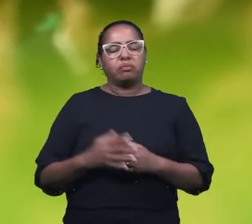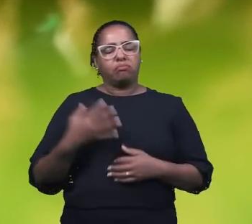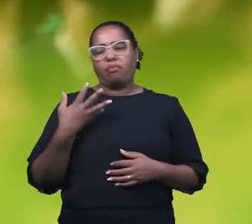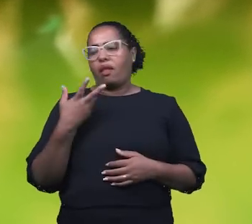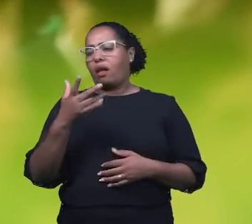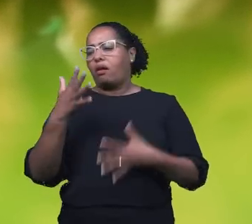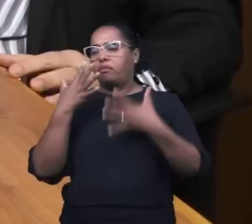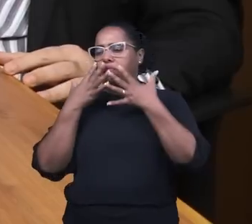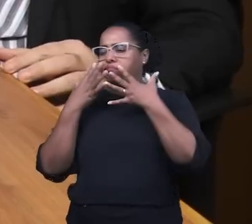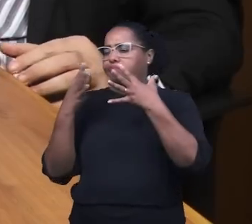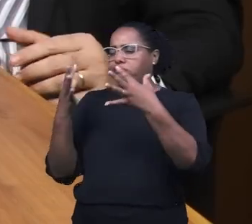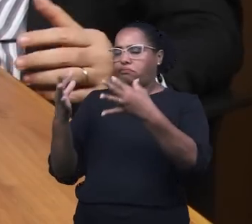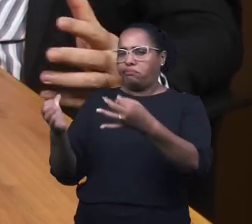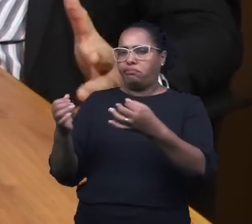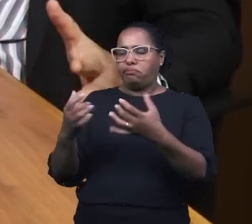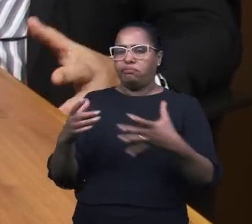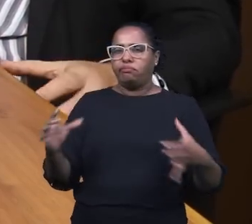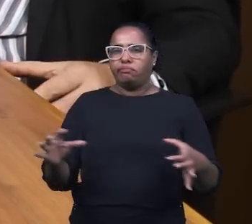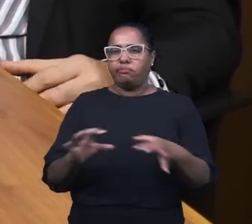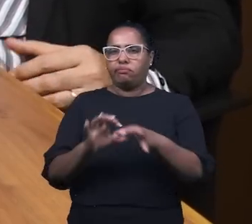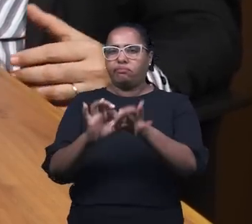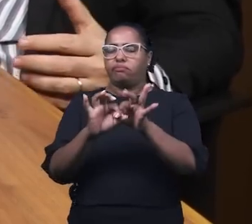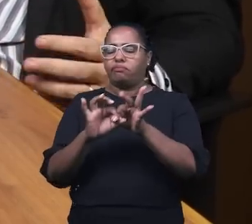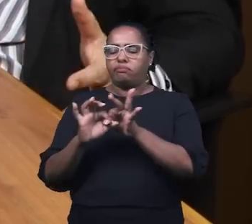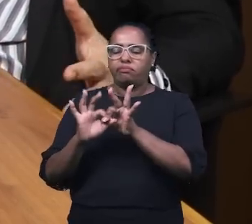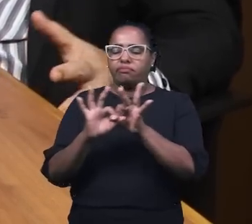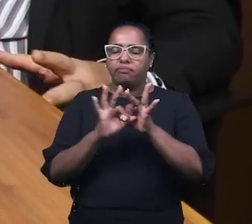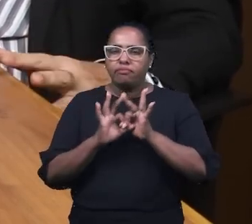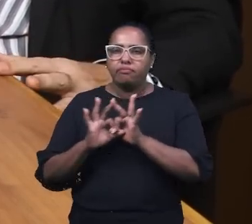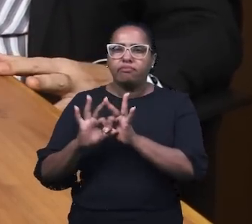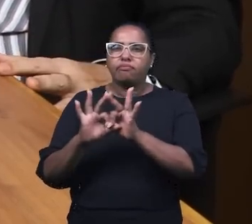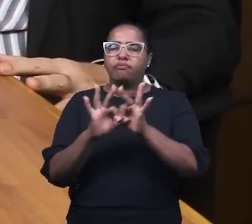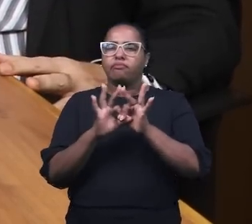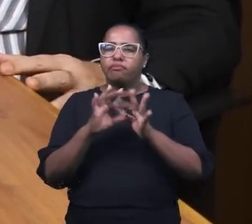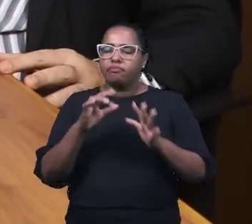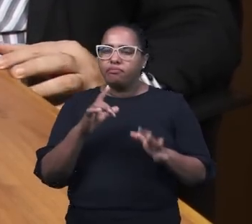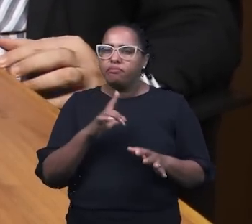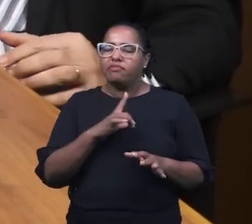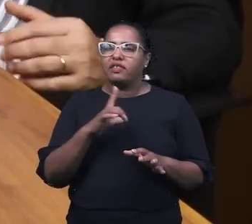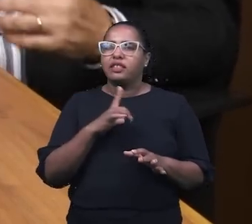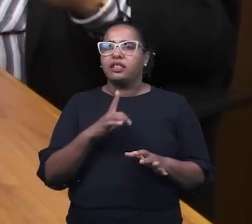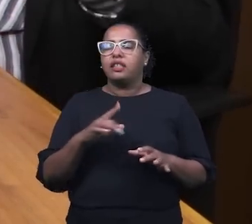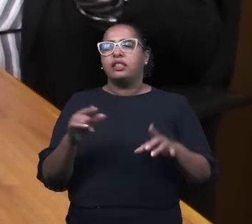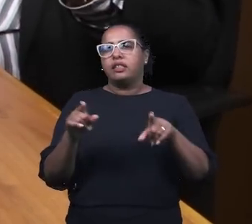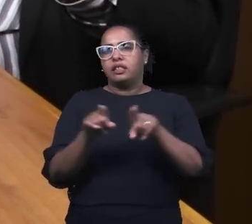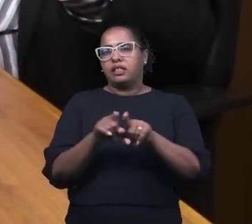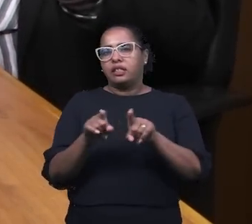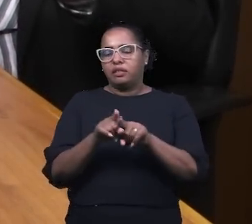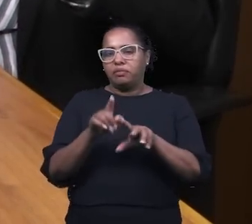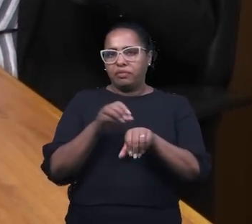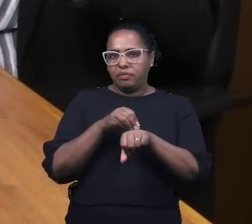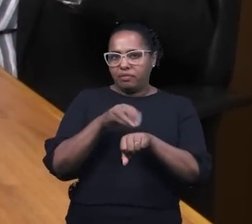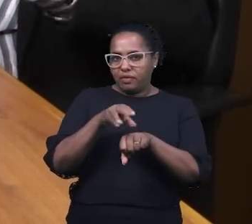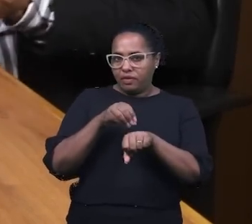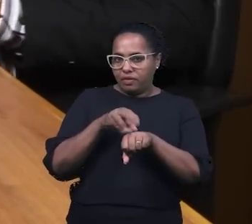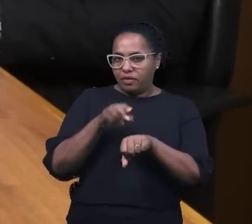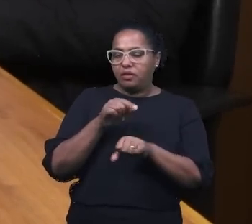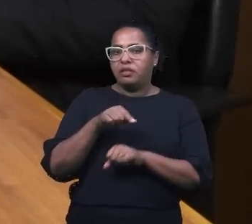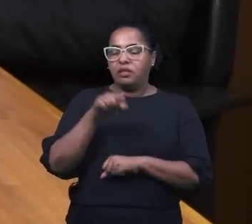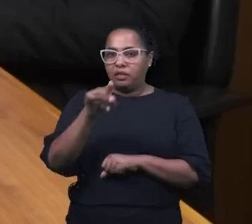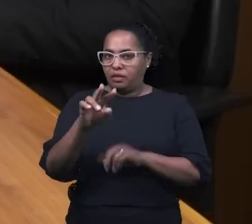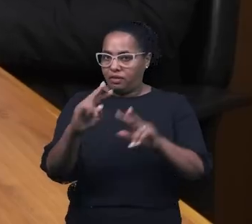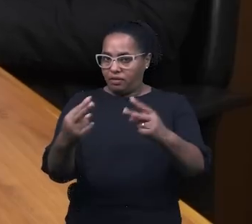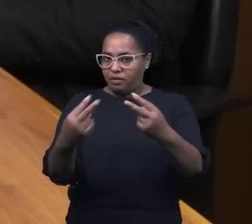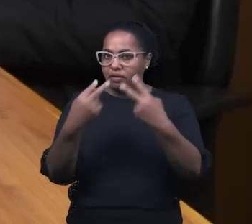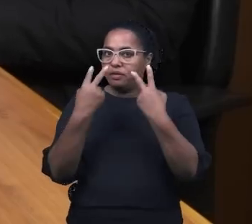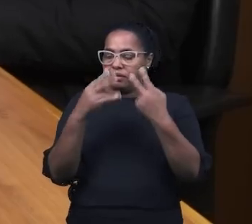chama a atenção, a harmonia, a solenidade. Inclusive, eu recomendo que você